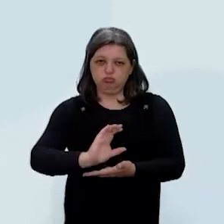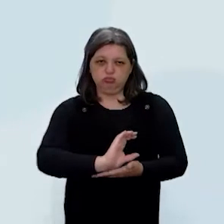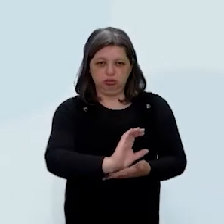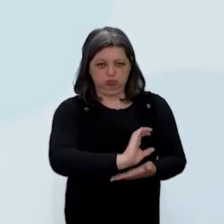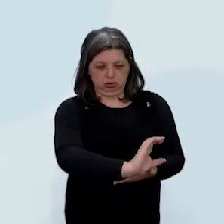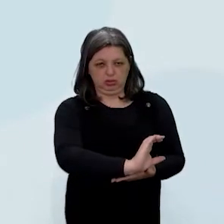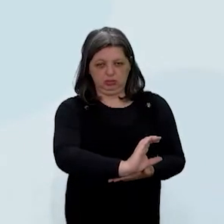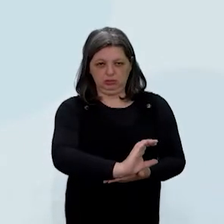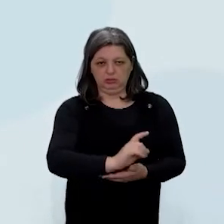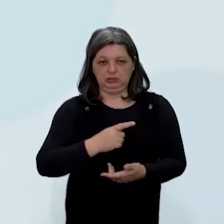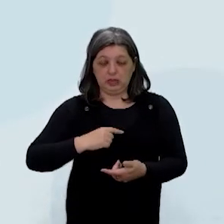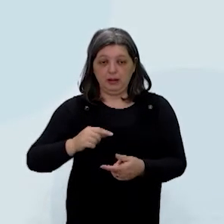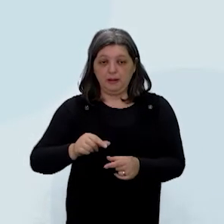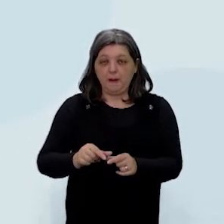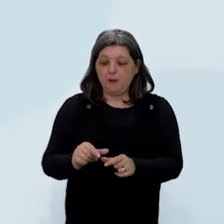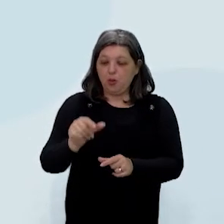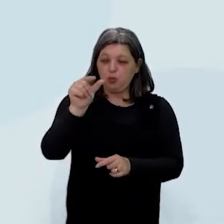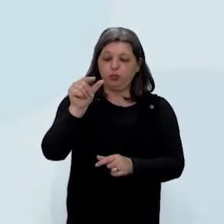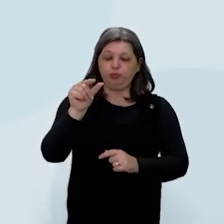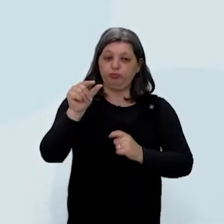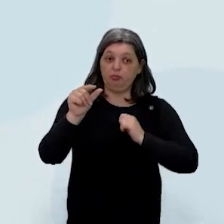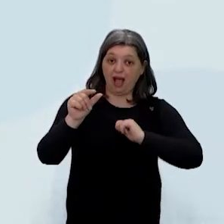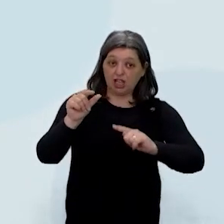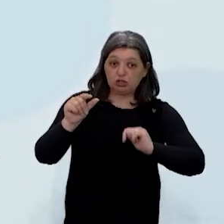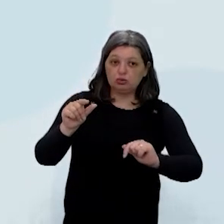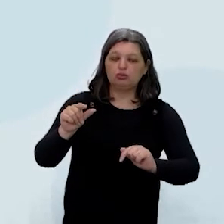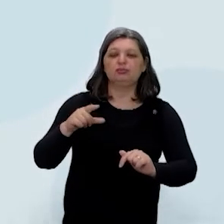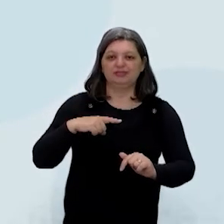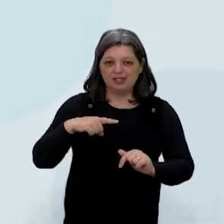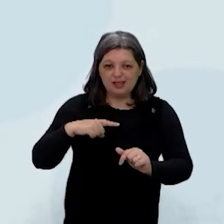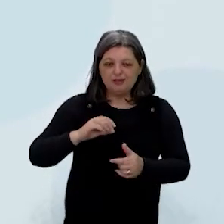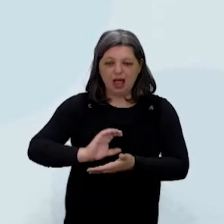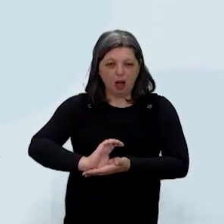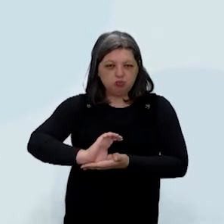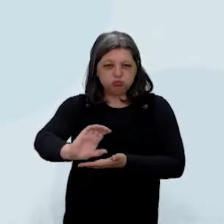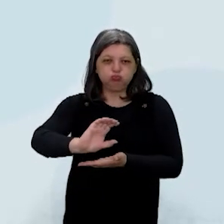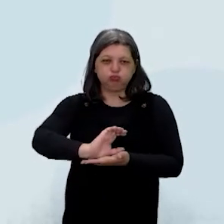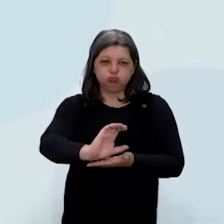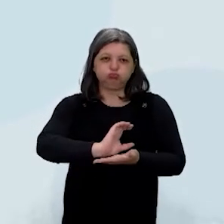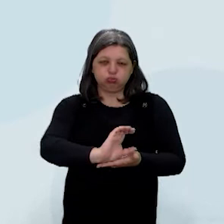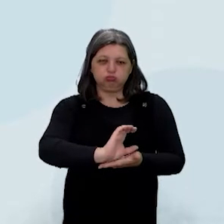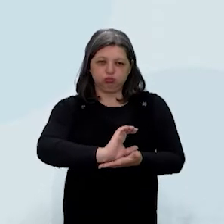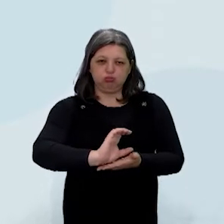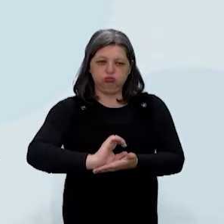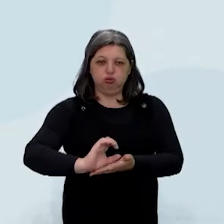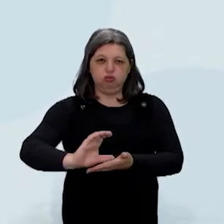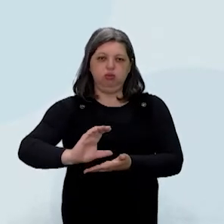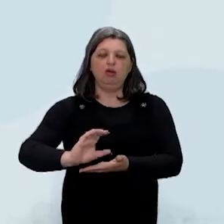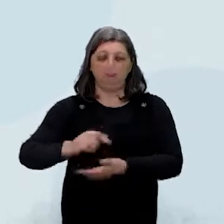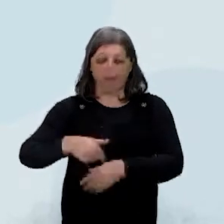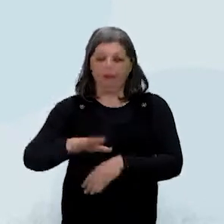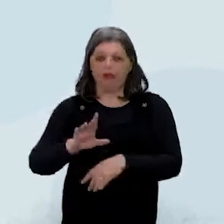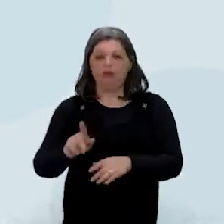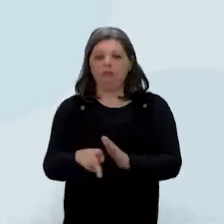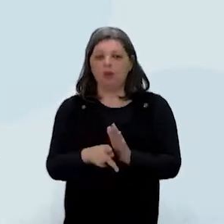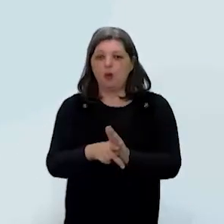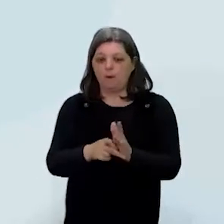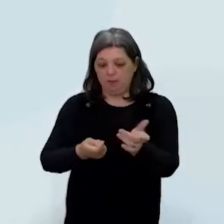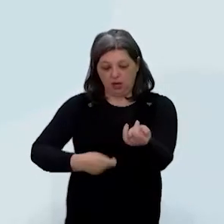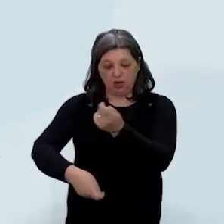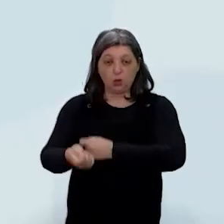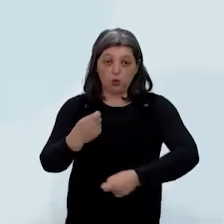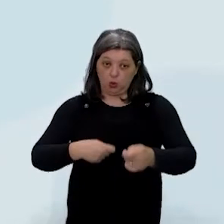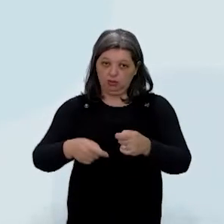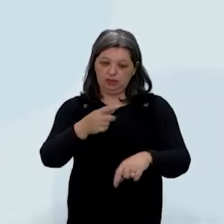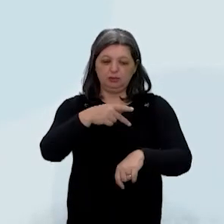azul, maior foi a quantidade de recursos, a quantidade de dinheiro injetado na economia desses